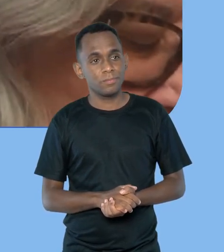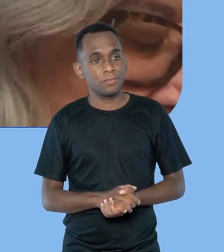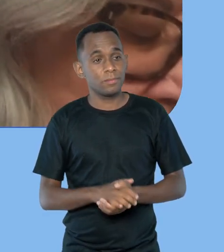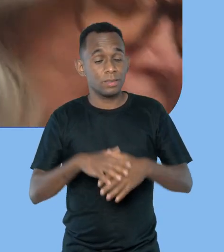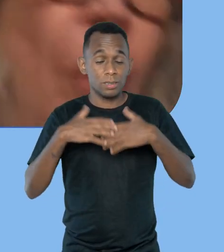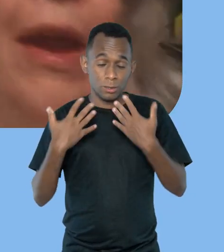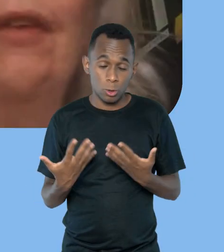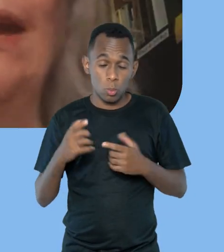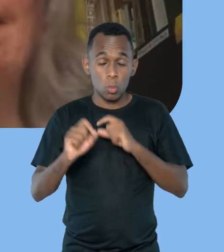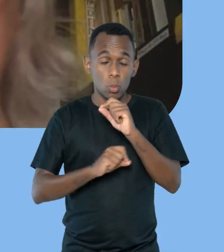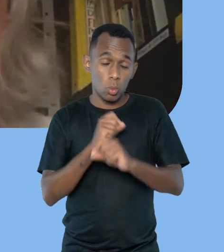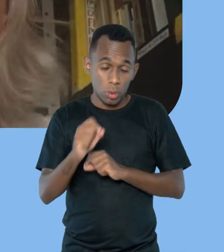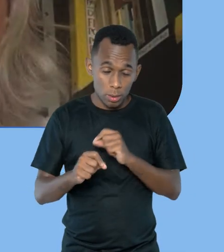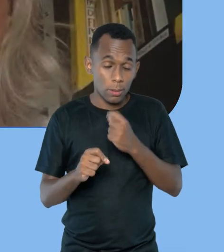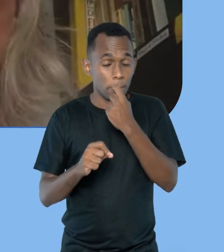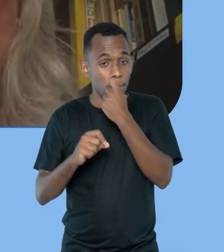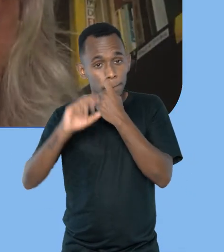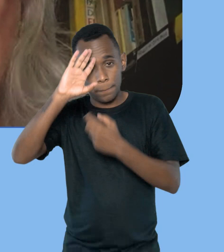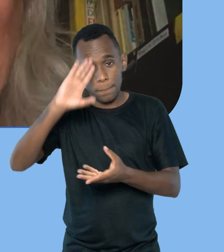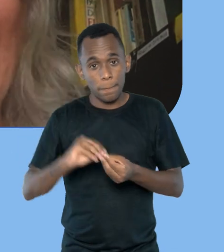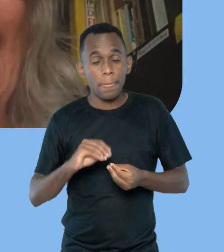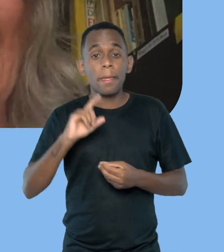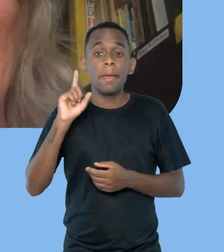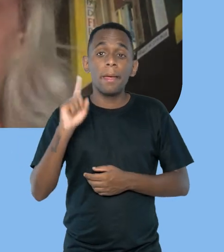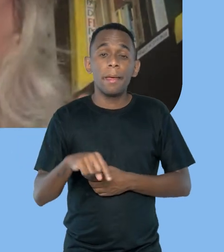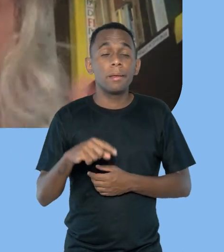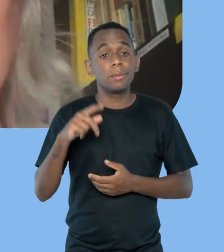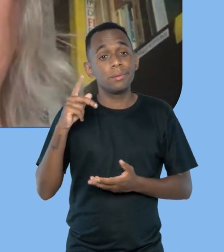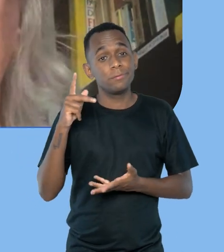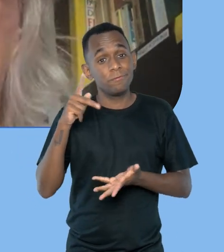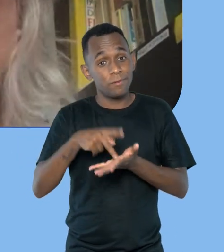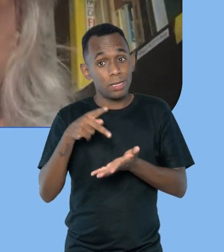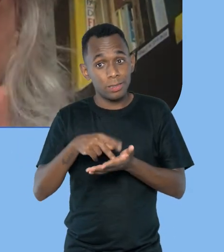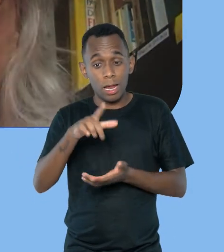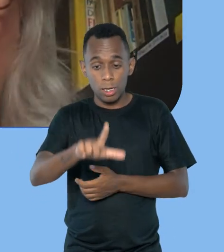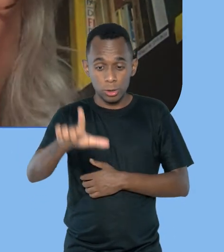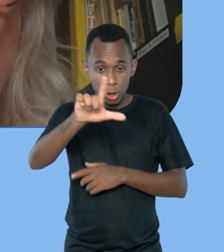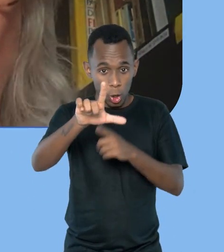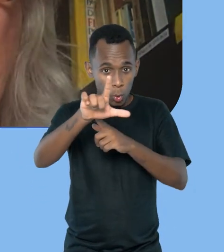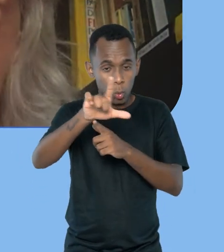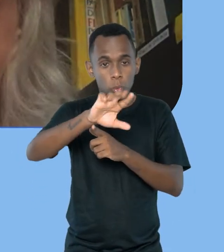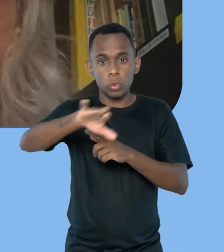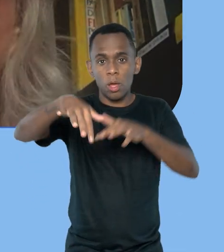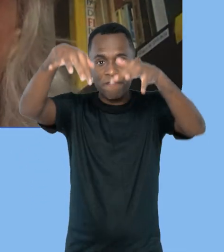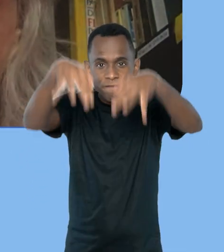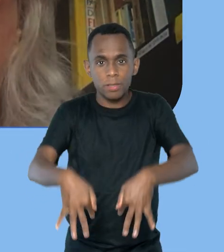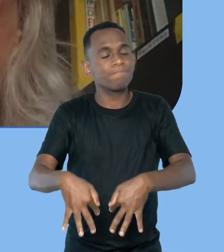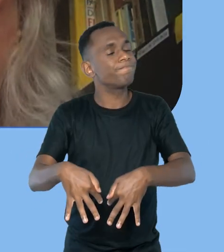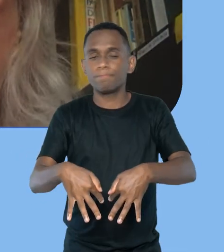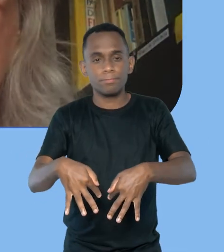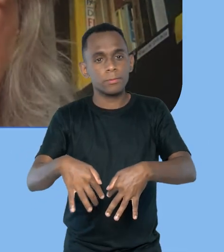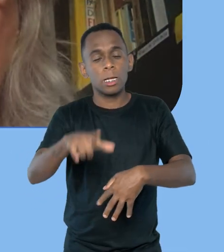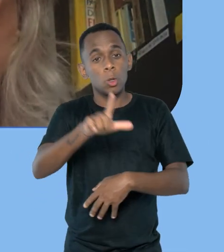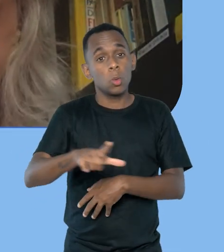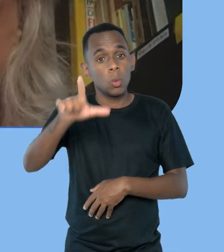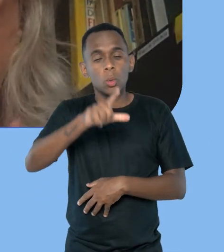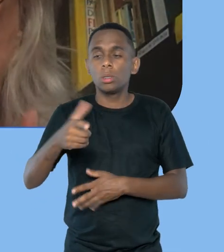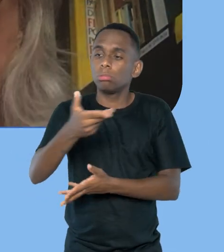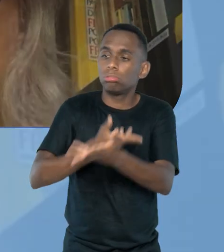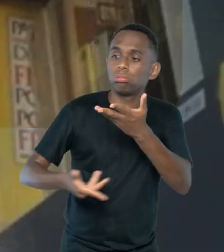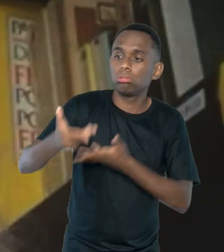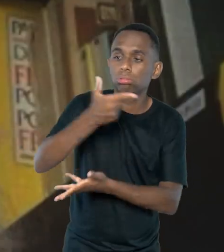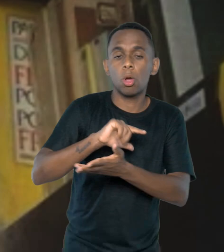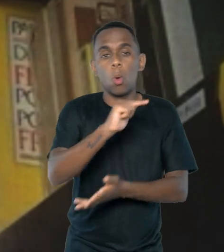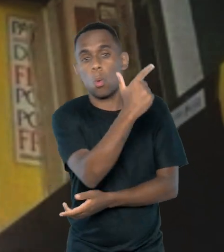Gente, então, na verdade, é isso. Uhum. Na verdade, a literatura não se encerra. A literatura,